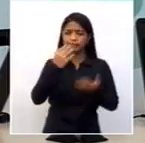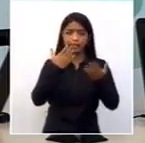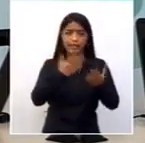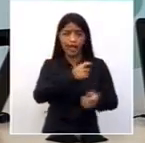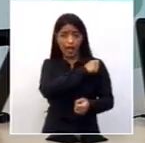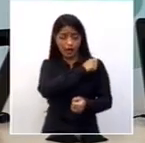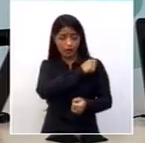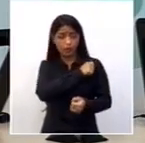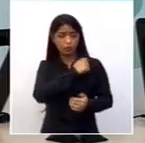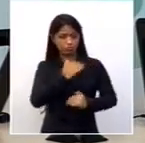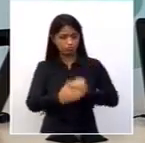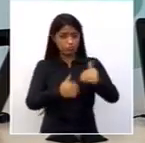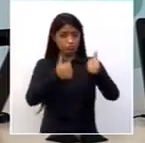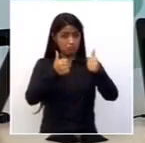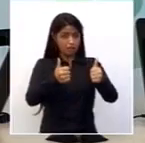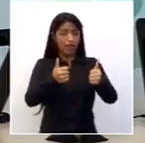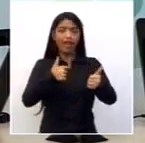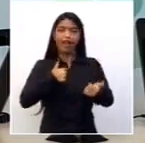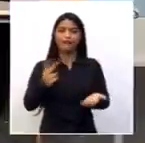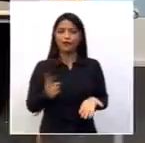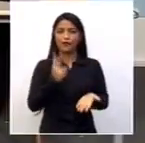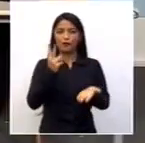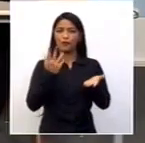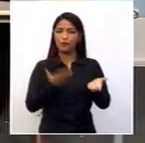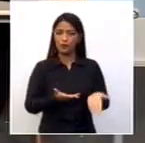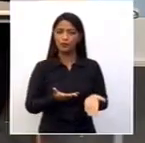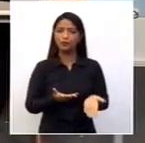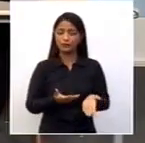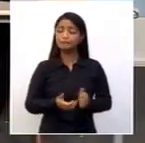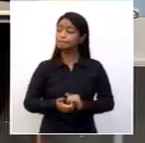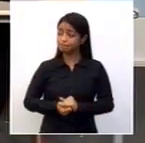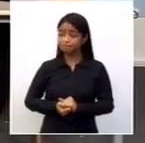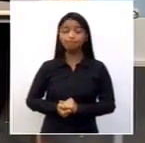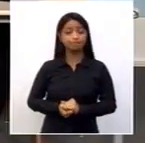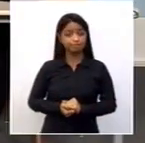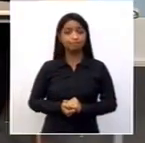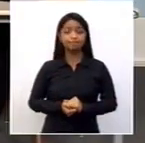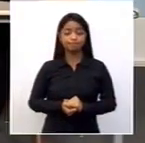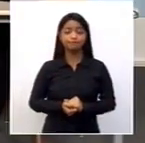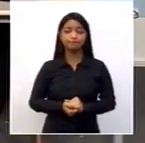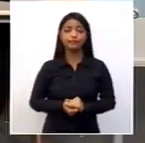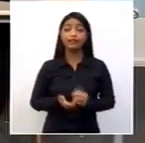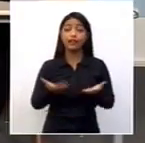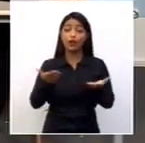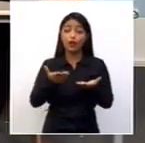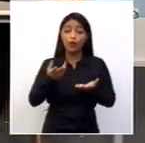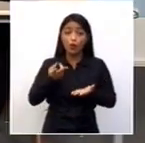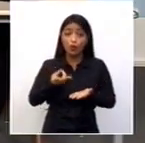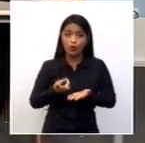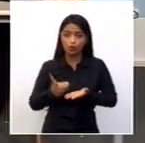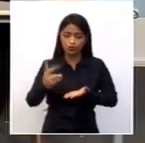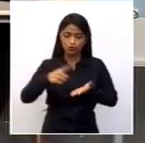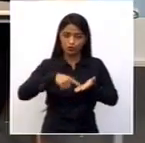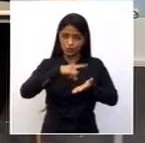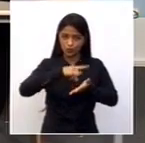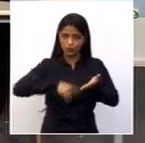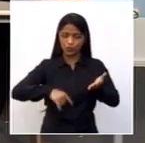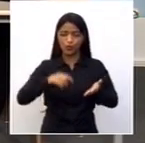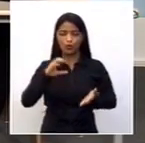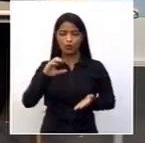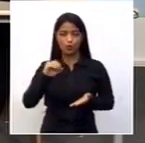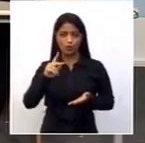estudante. Continuando essa discussão desse documento da COPED,